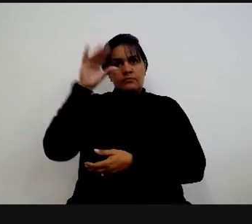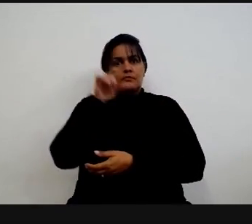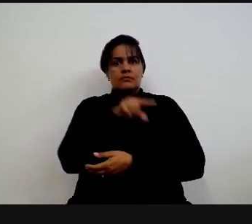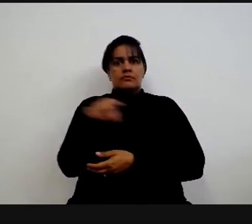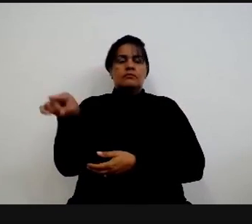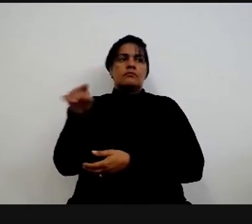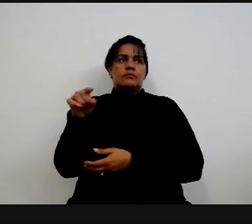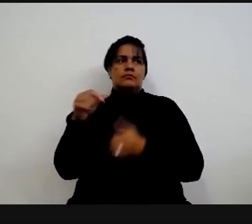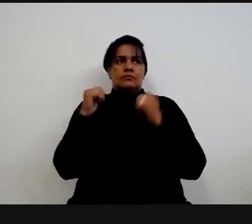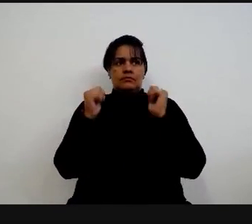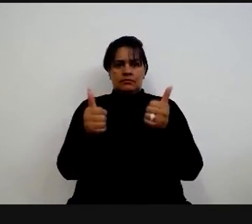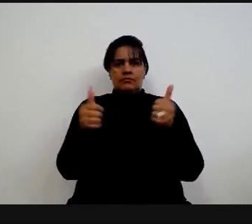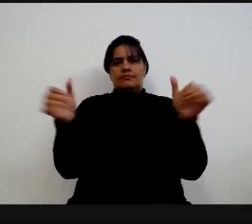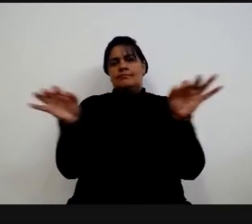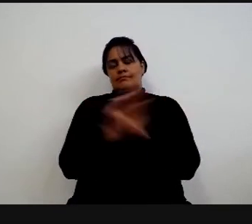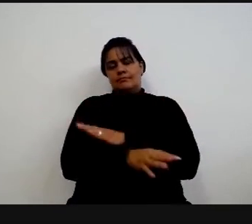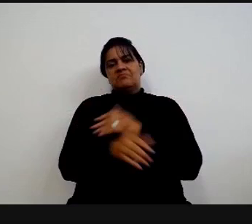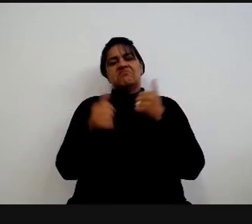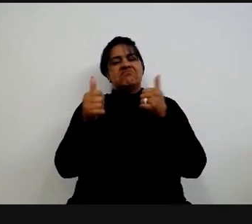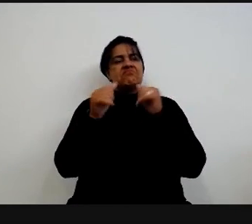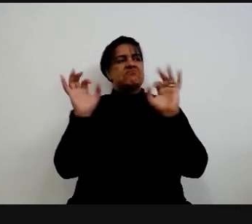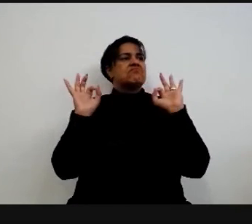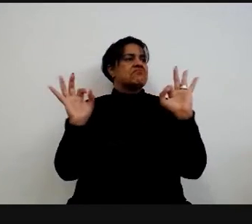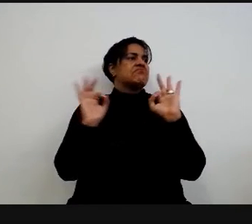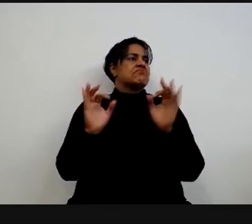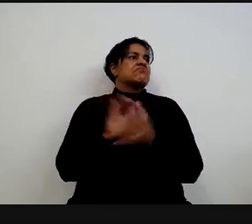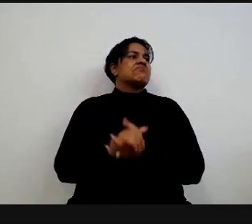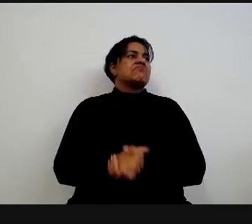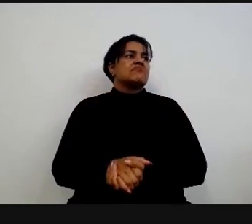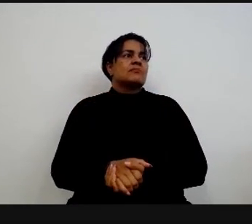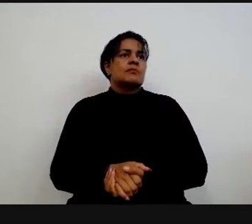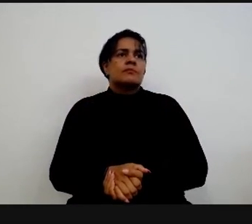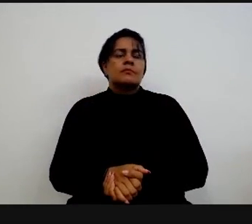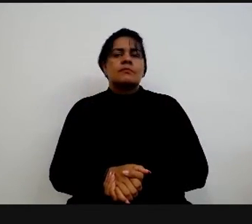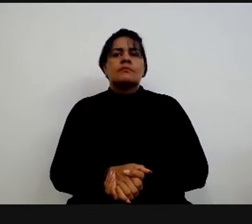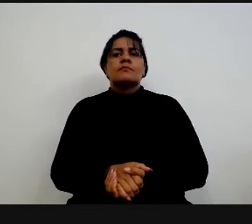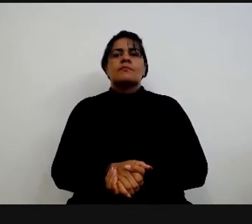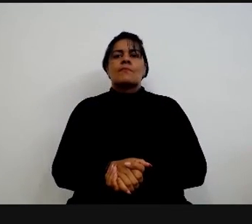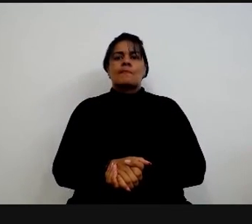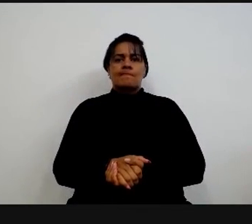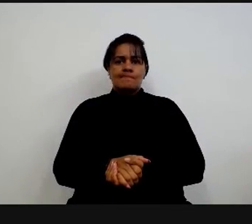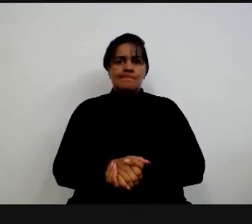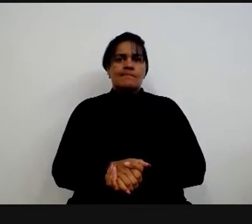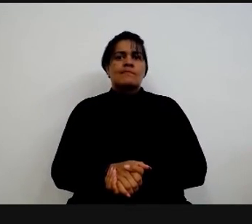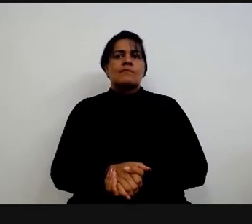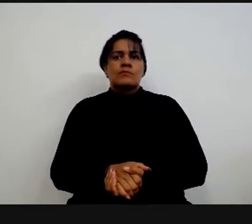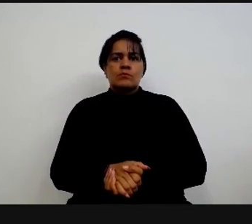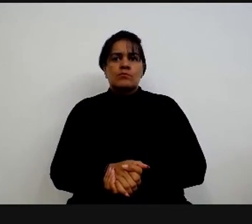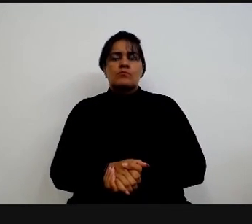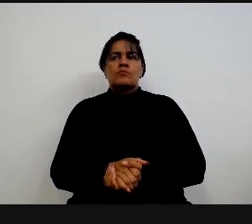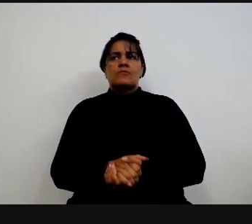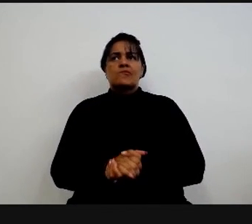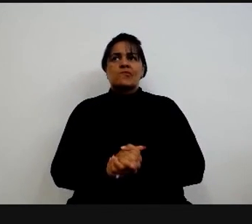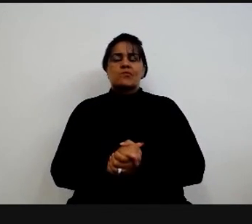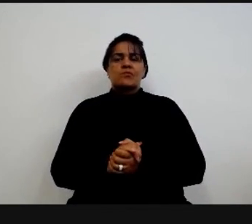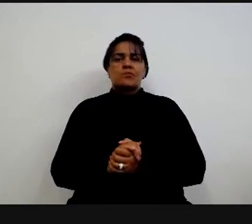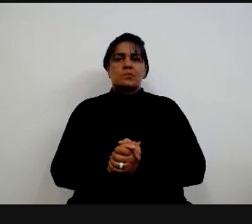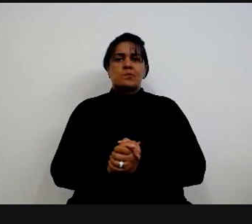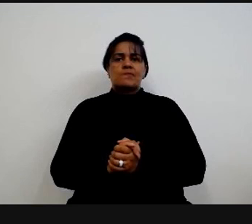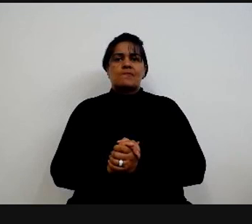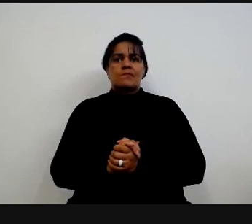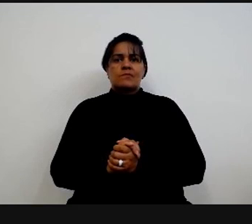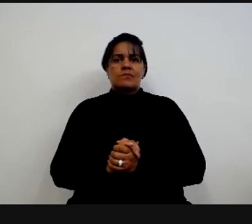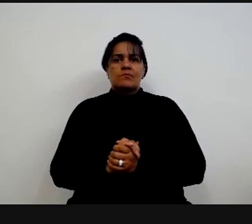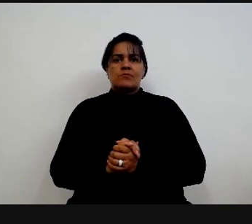Perfeito, excelente contribuição. Eu Eu queria só complementar aqui. Quando